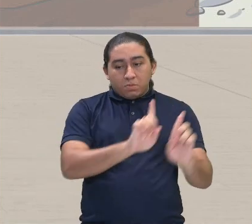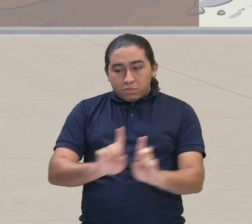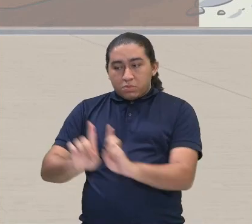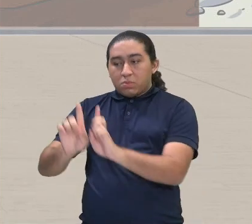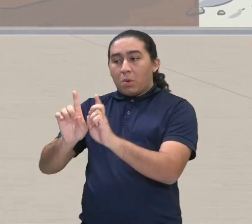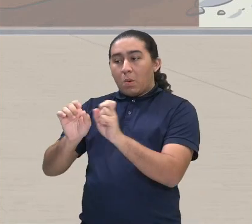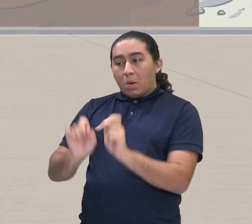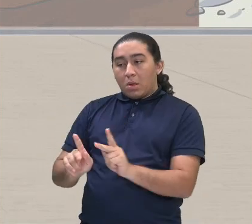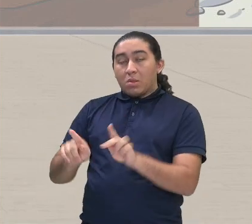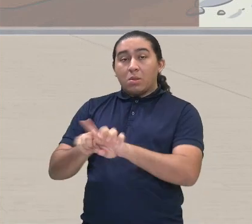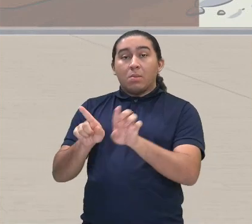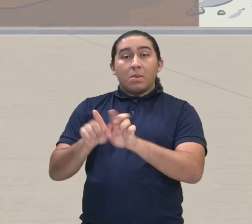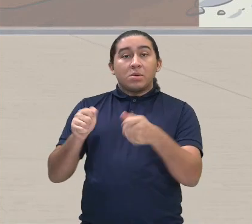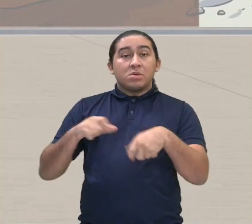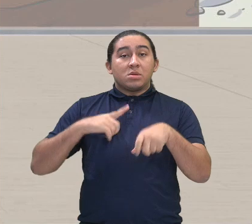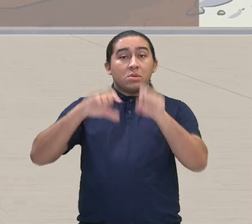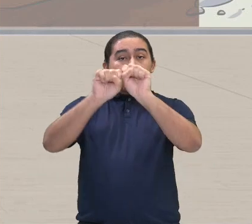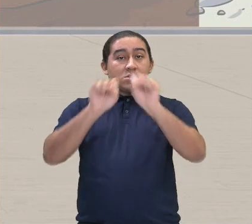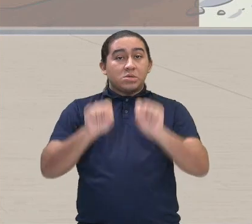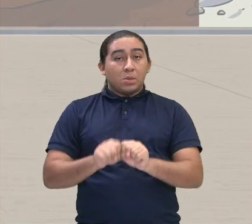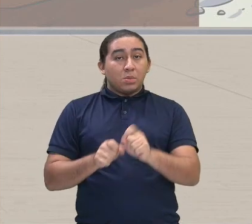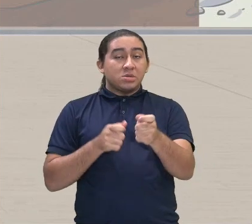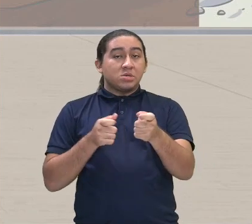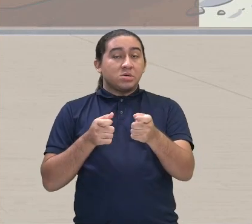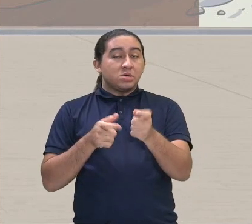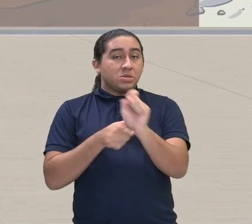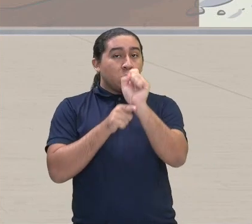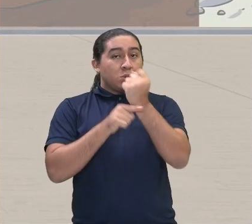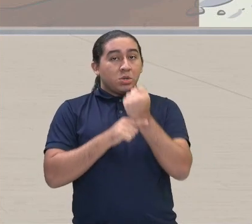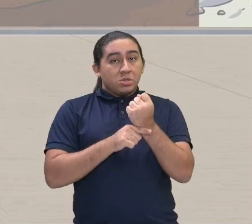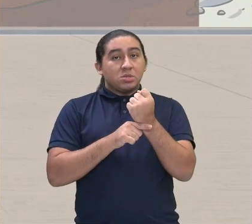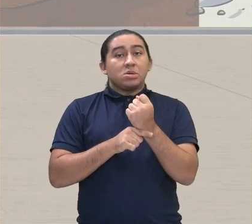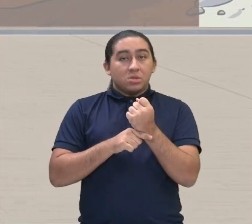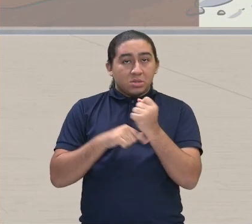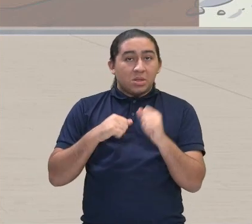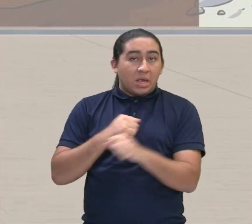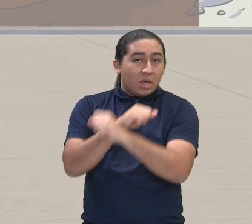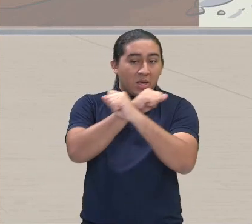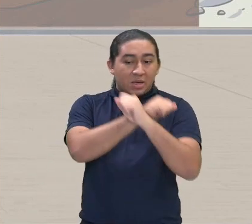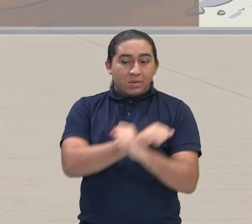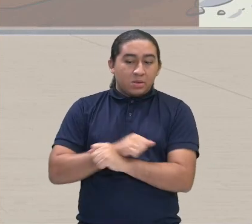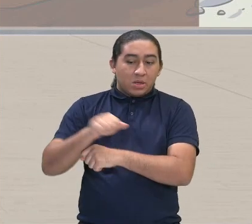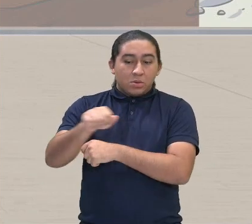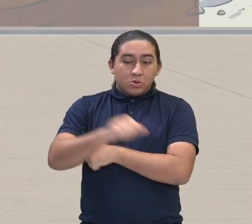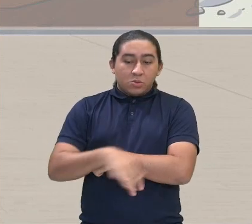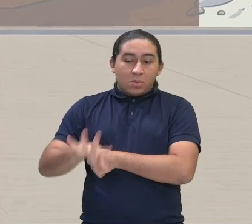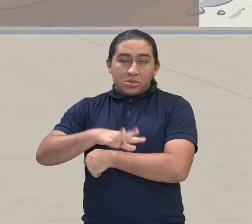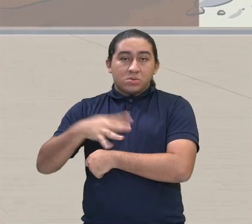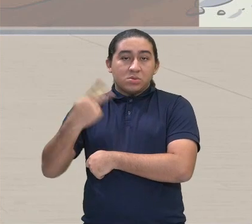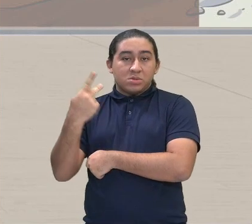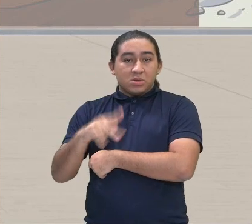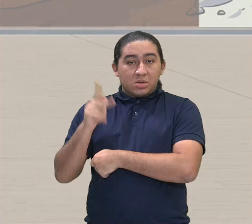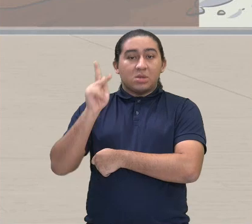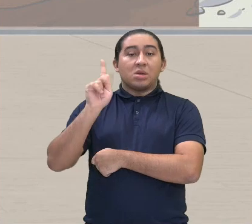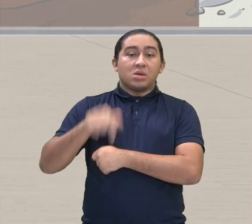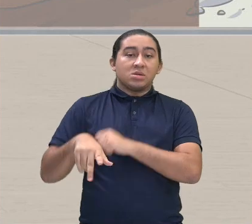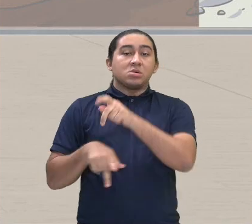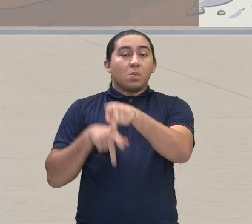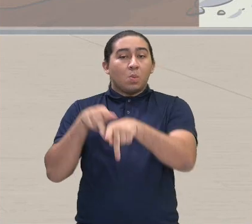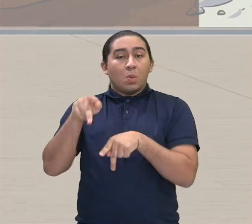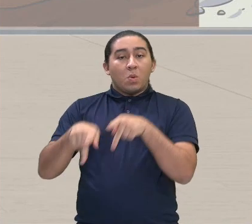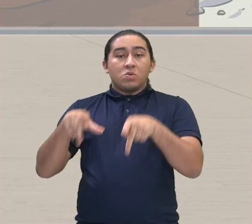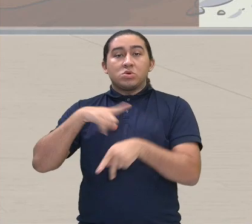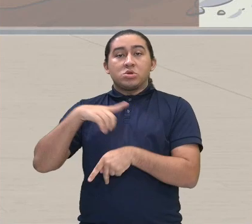sistema de segurança e defender, através da força física mesmo, através da guerra contra os invasores, essa população que estava ali